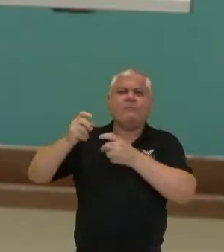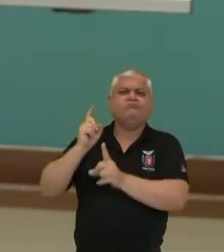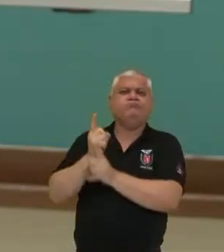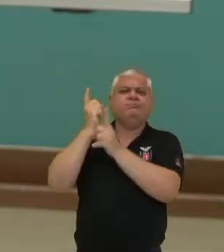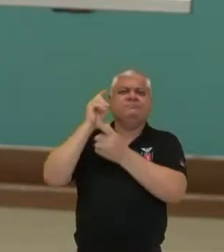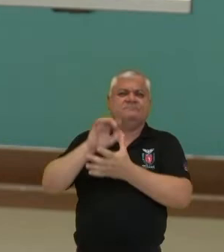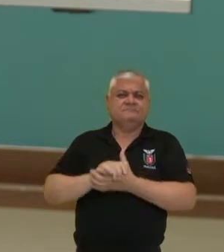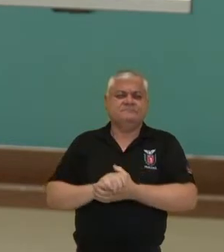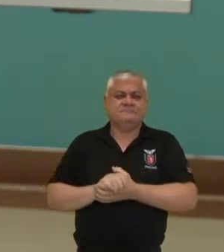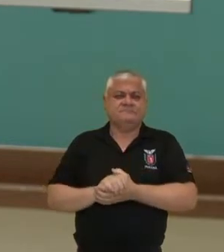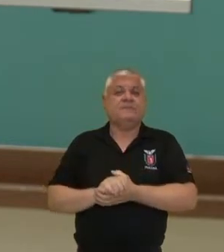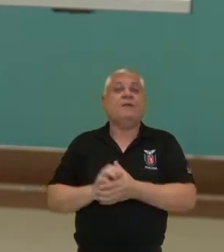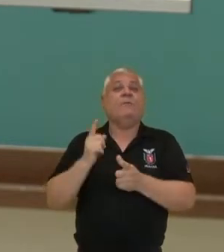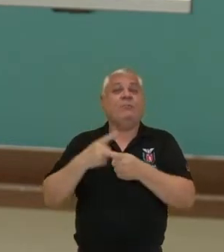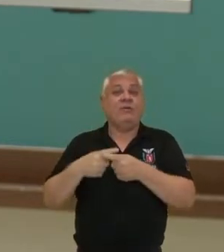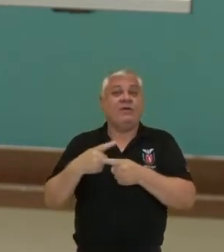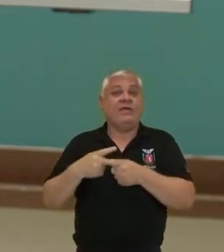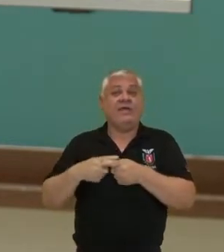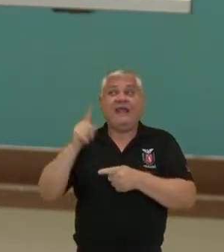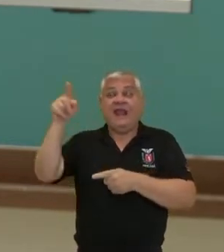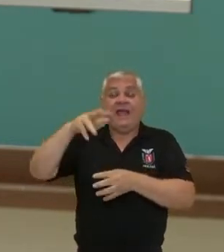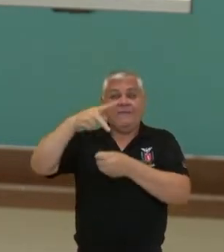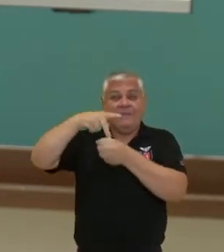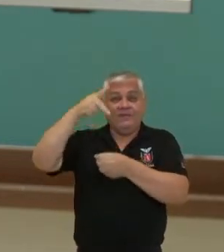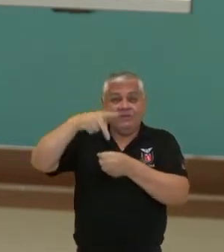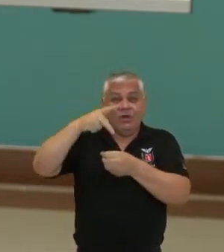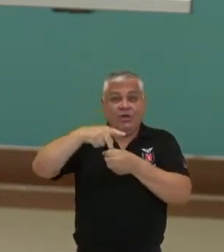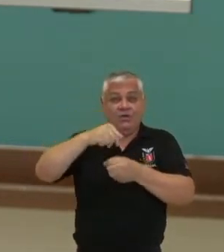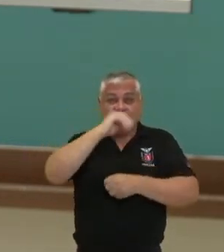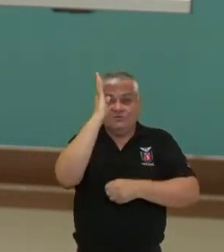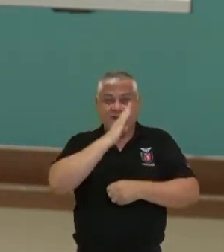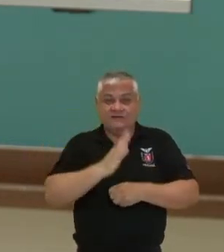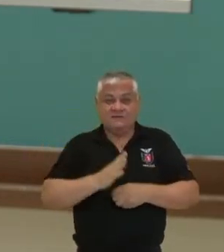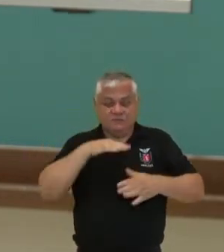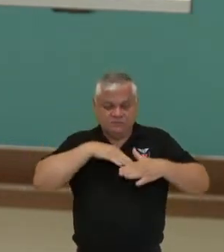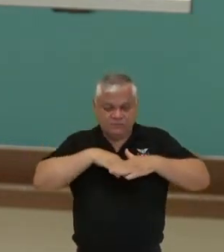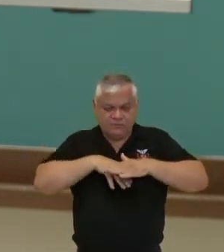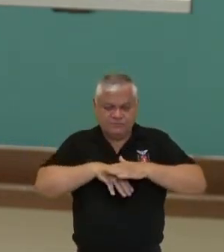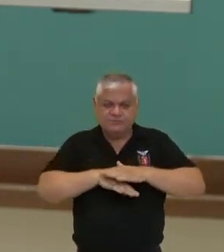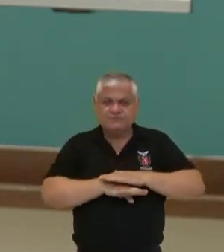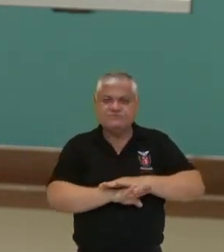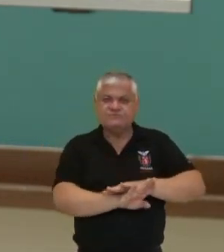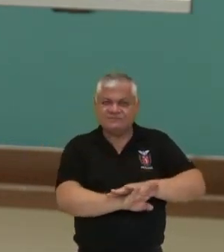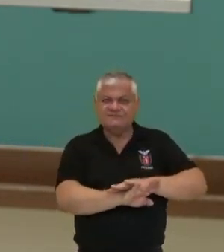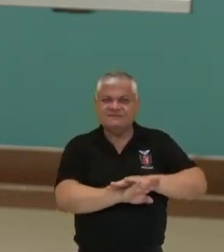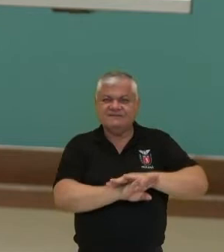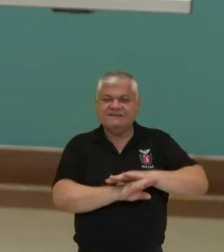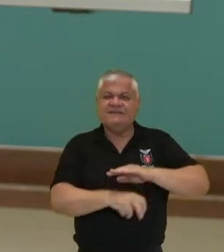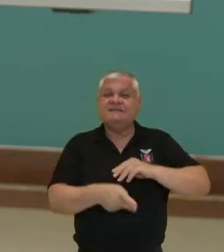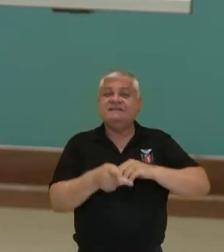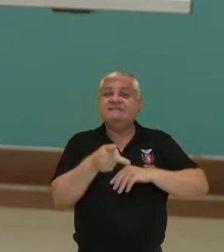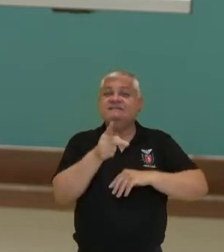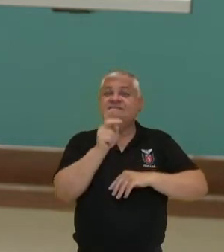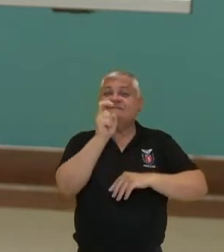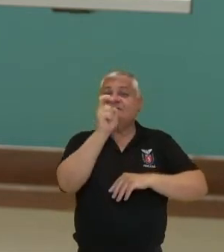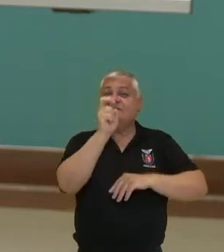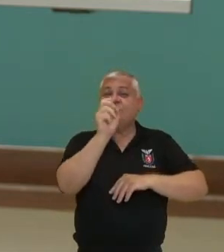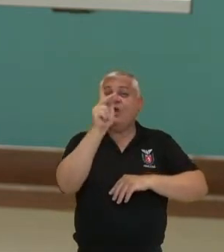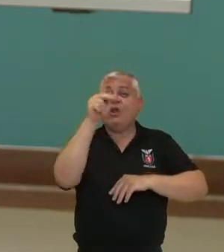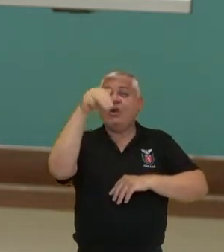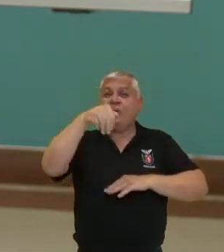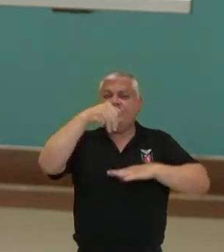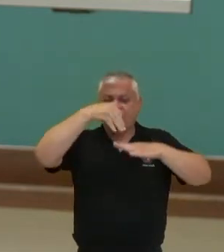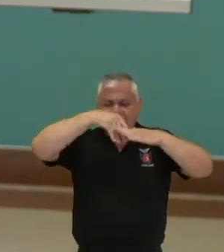uma vez que boa parte do petróleo brasileiro está debaixo de uma camada mais de 5 km de sal